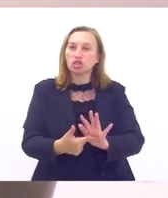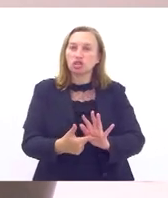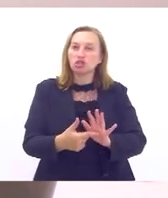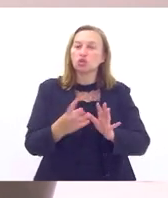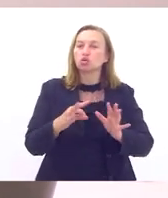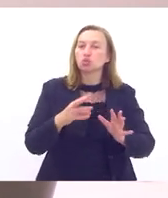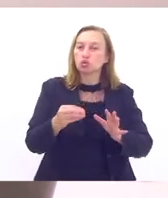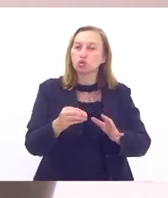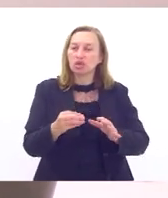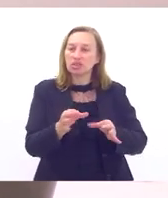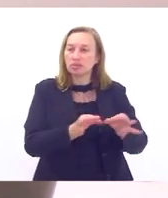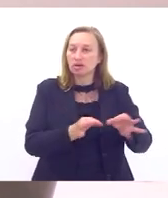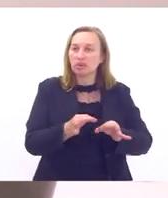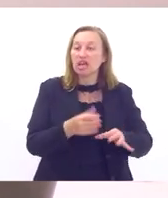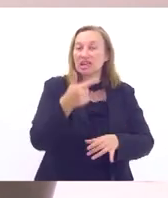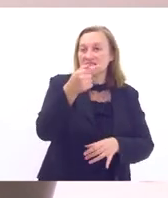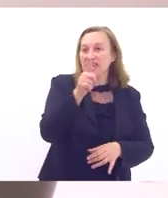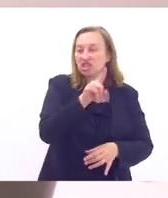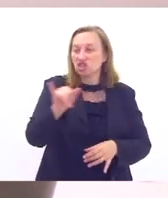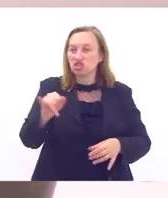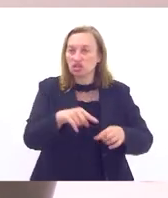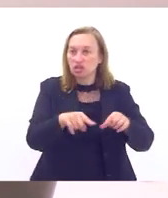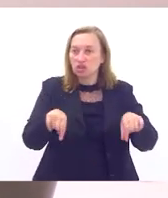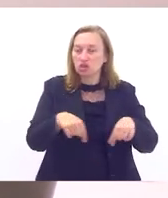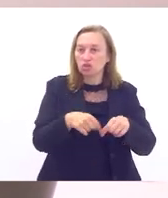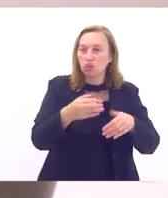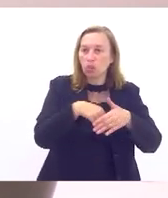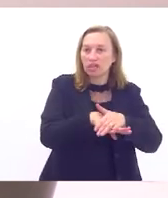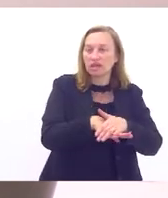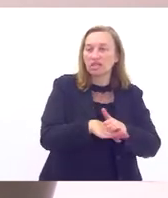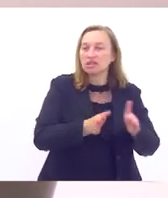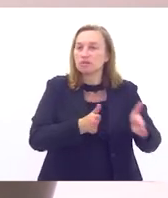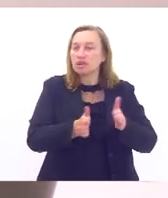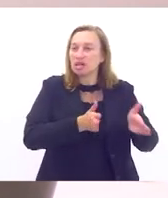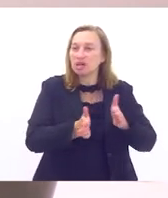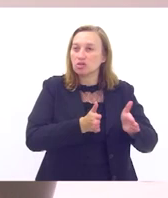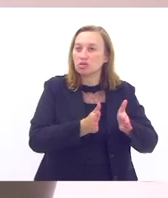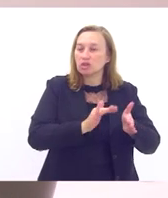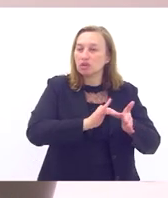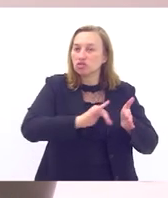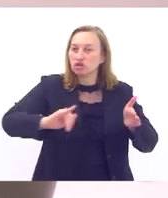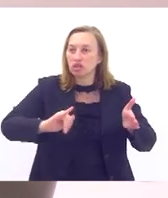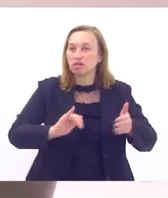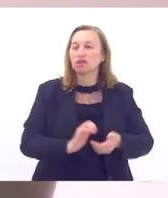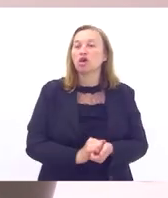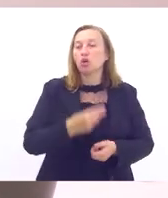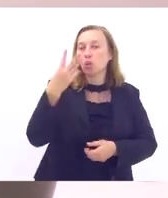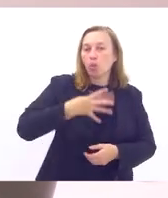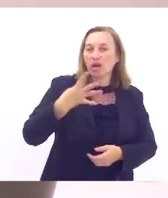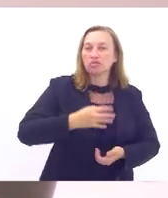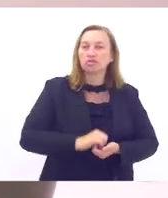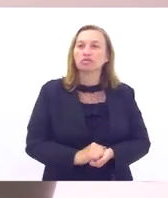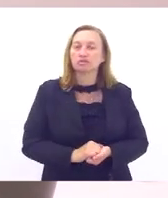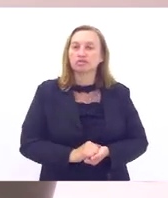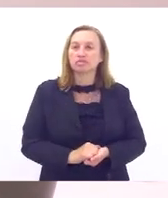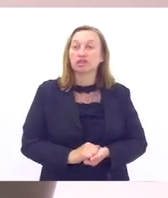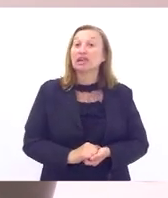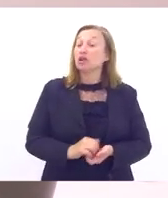armazenadas e que só podem ficar no máximo 7 dias em refrigeração, após esse período serão descartadas. 4.